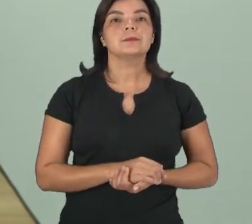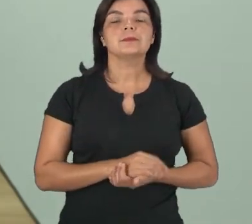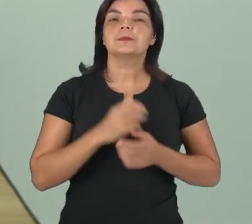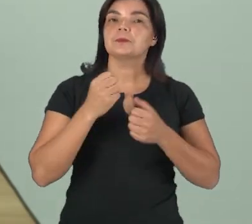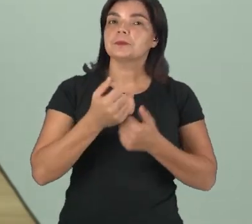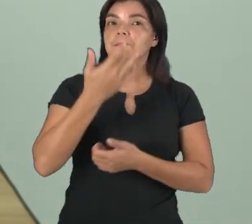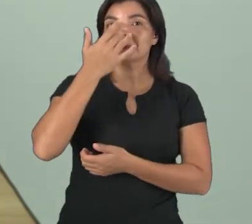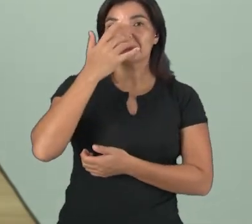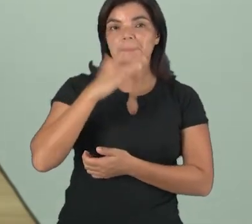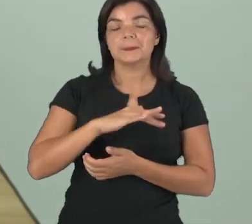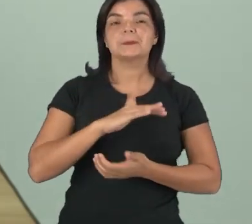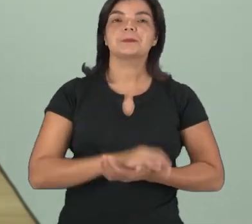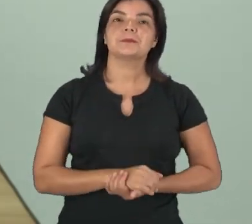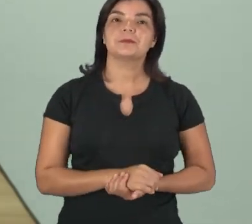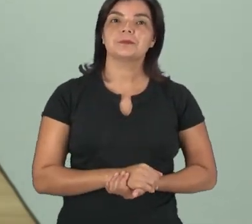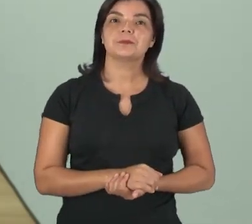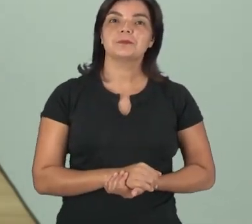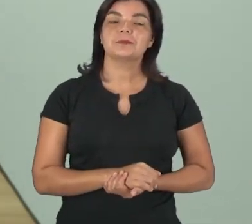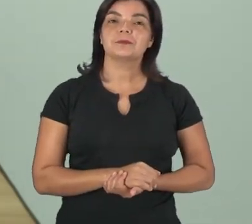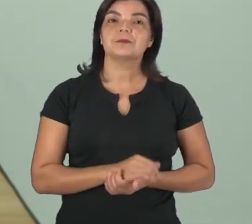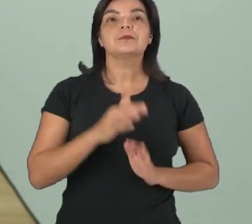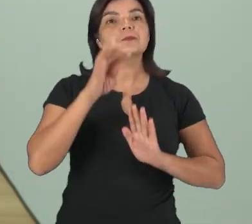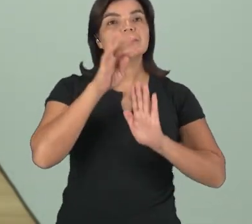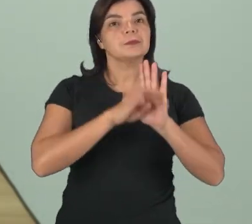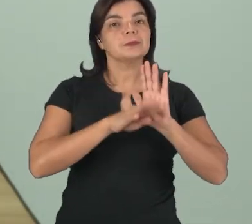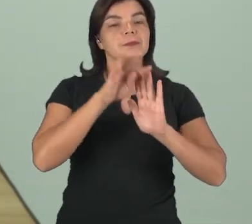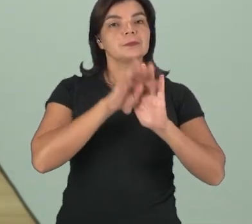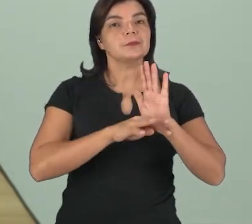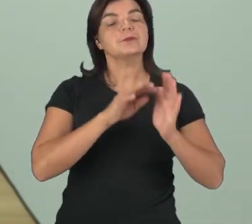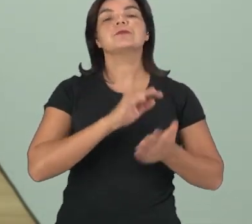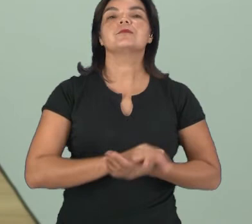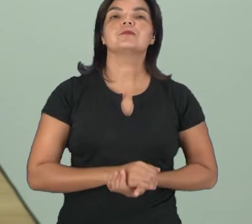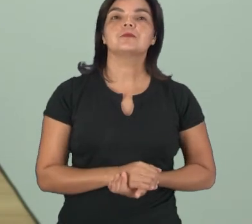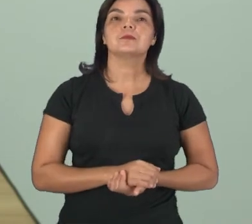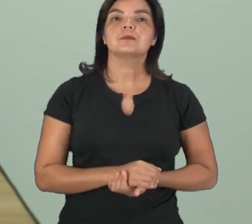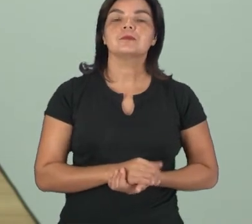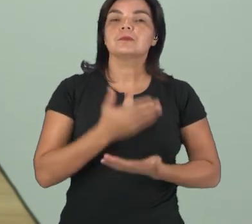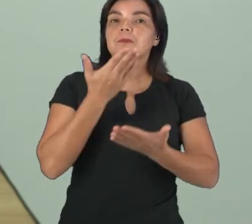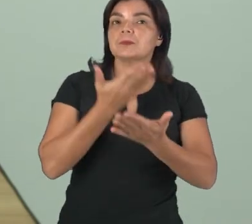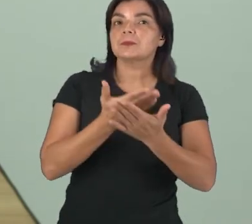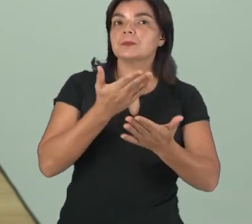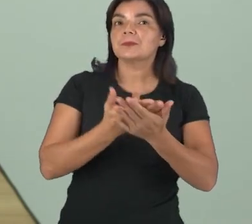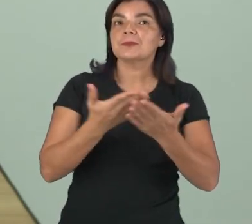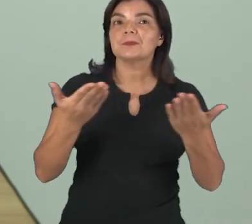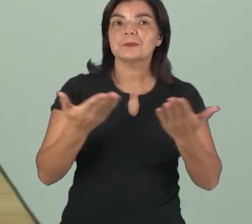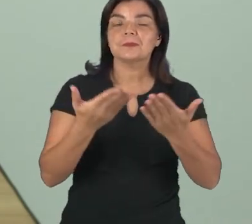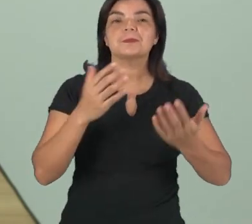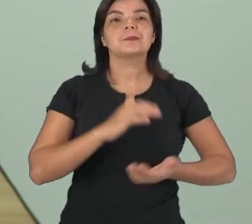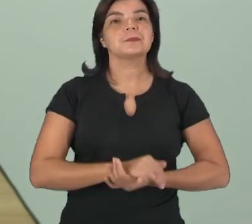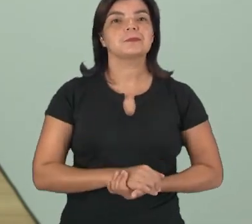Muito bem, crianças. Estes foram os textos que nós estudamos hoje.